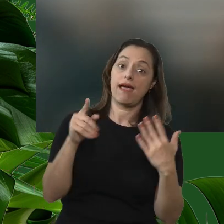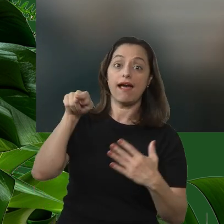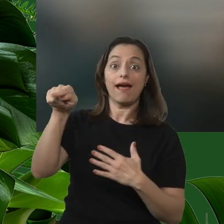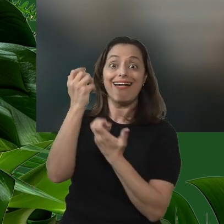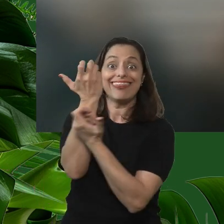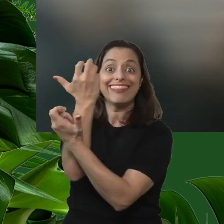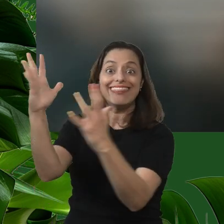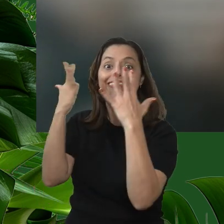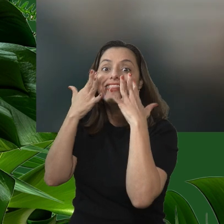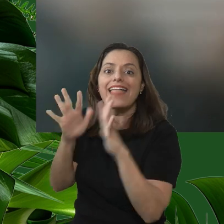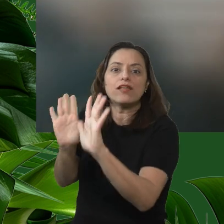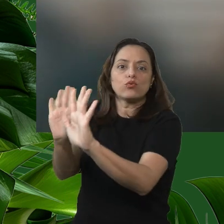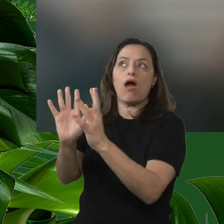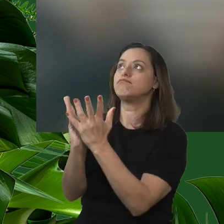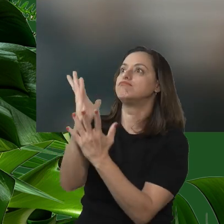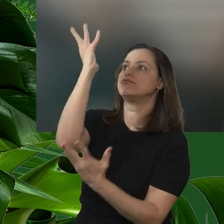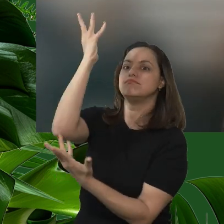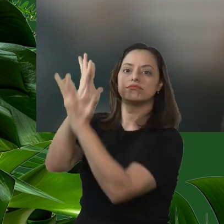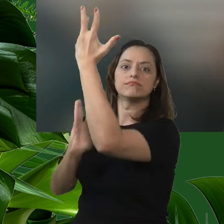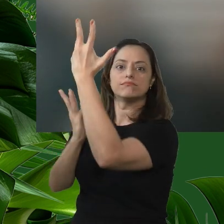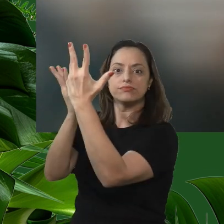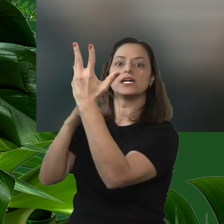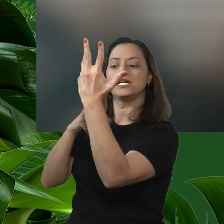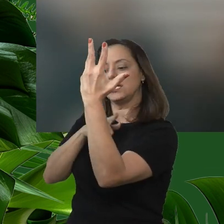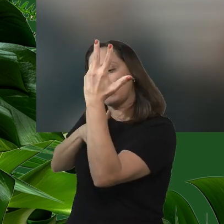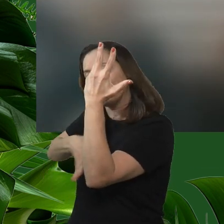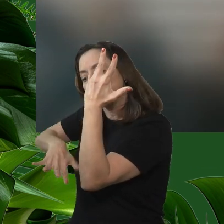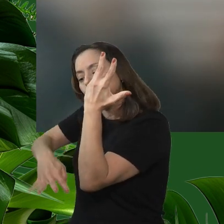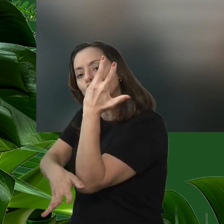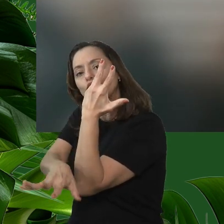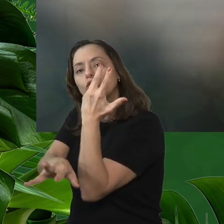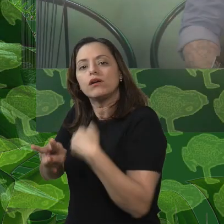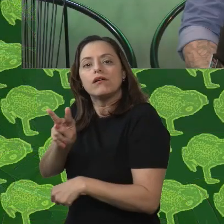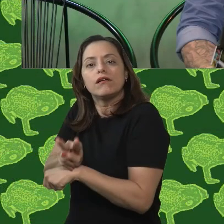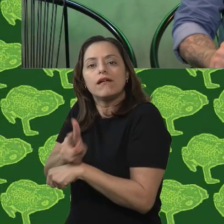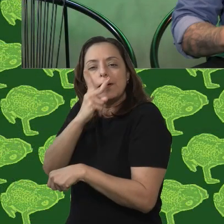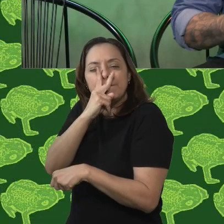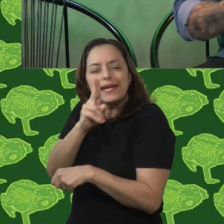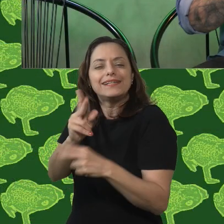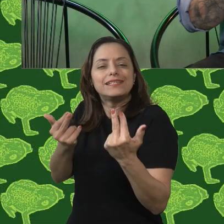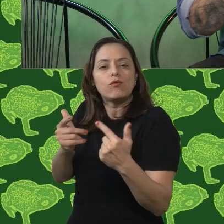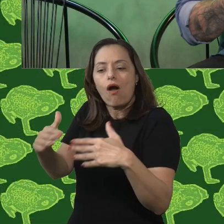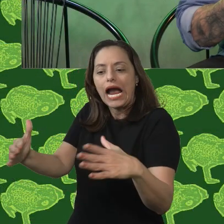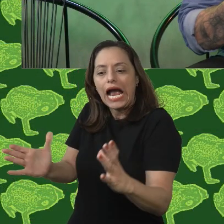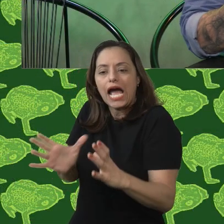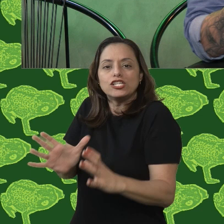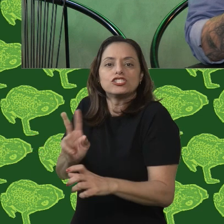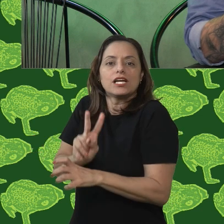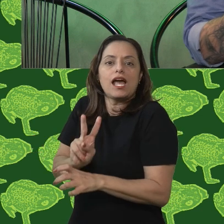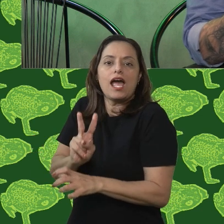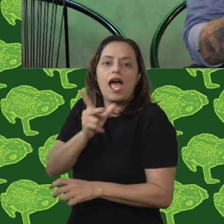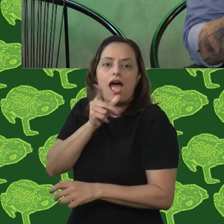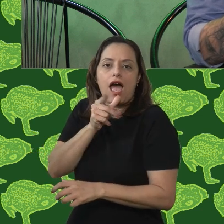que vai disponibilizar água para a sociedade aos poucos, com qualidade e com quantidade adequada. Perfeito, Gui. E